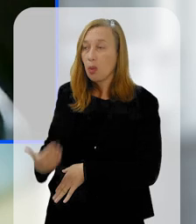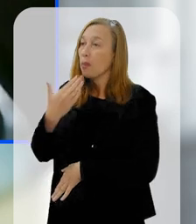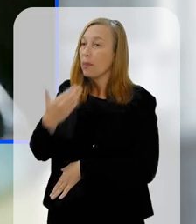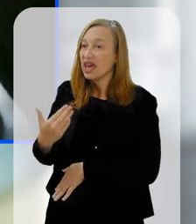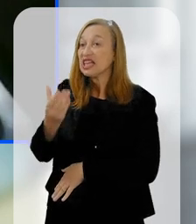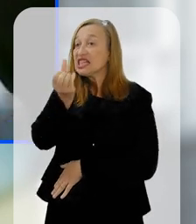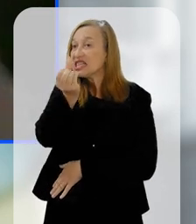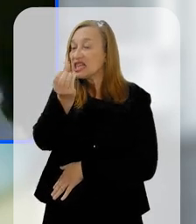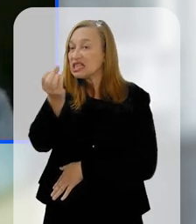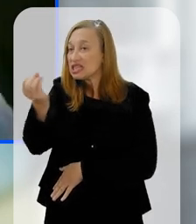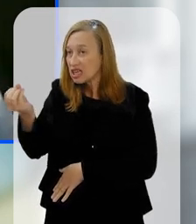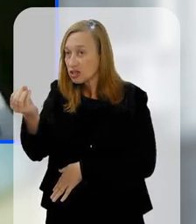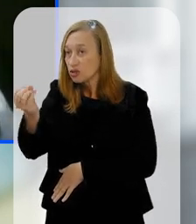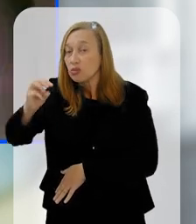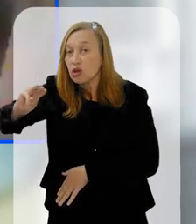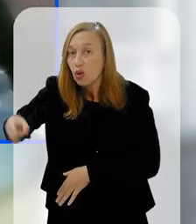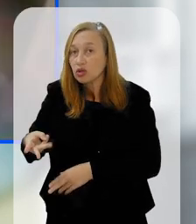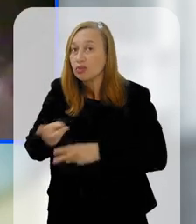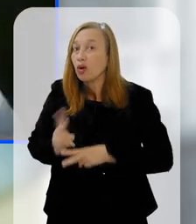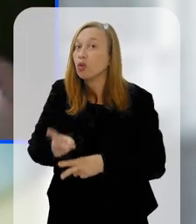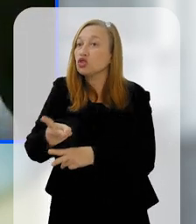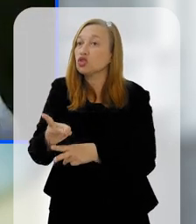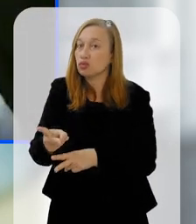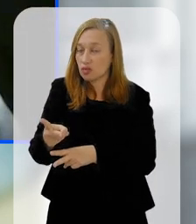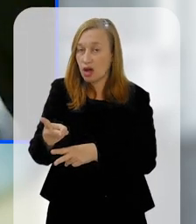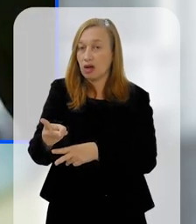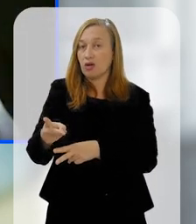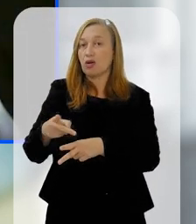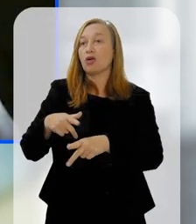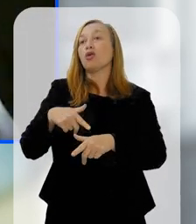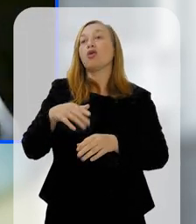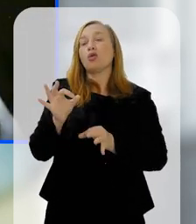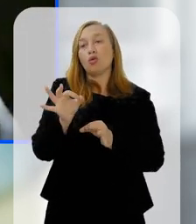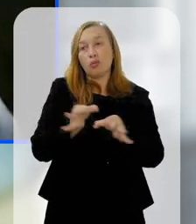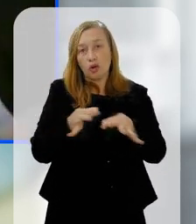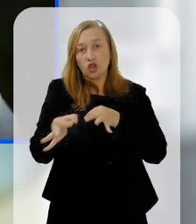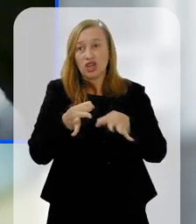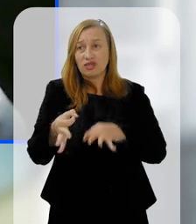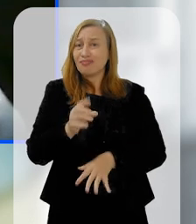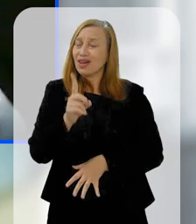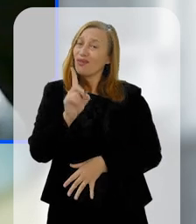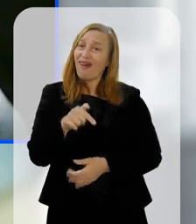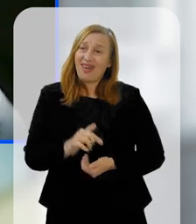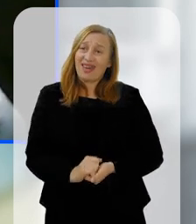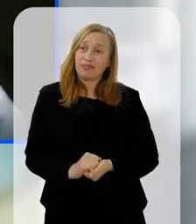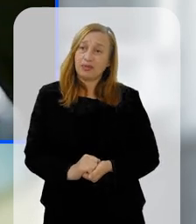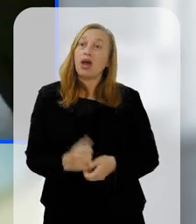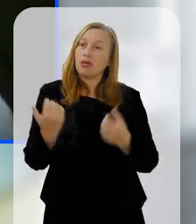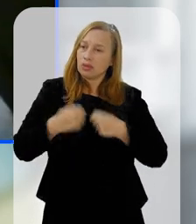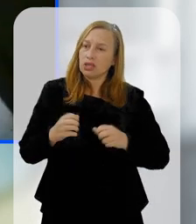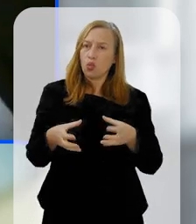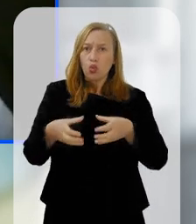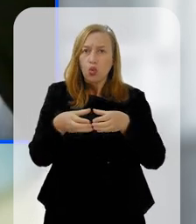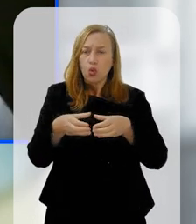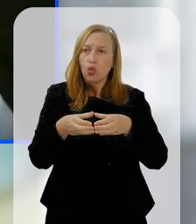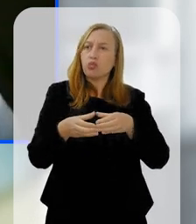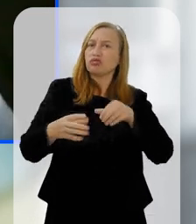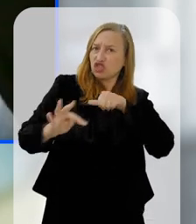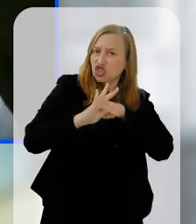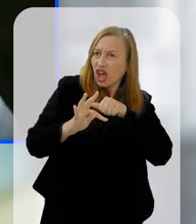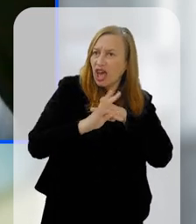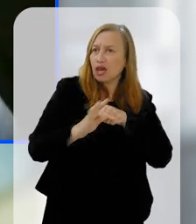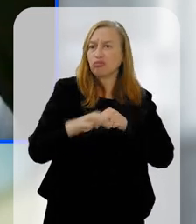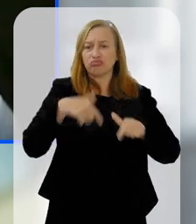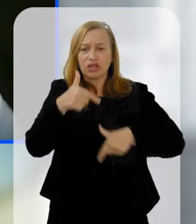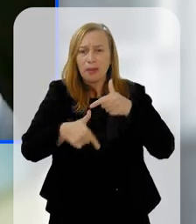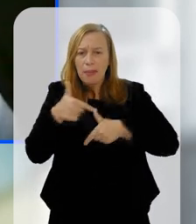PAC para continuar o projeto. Vamos continuar o que ficou parado 10 anos. Mas só que não é assim. Tem que ter uma equipe,